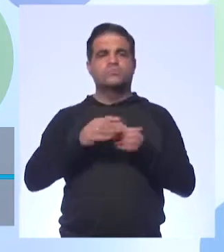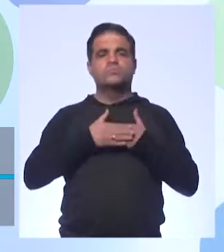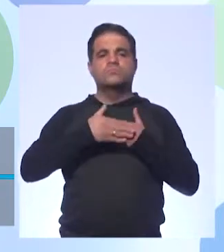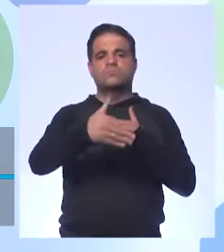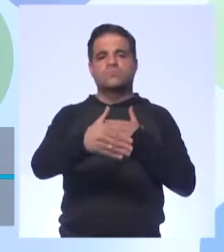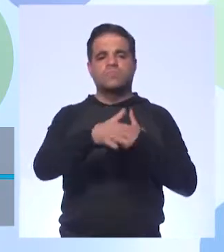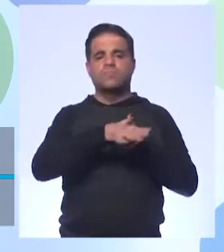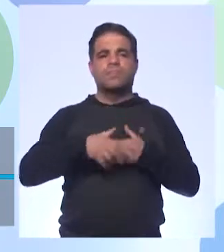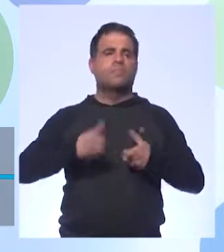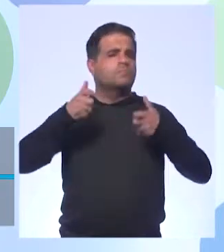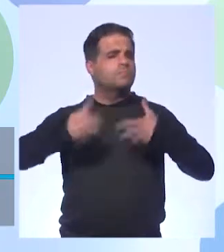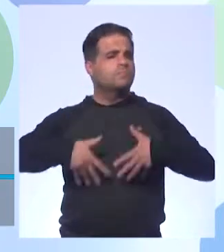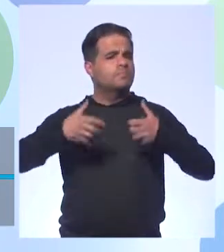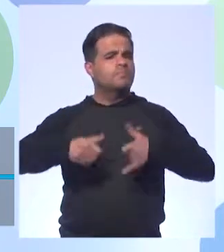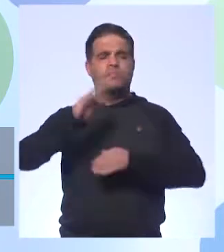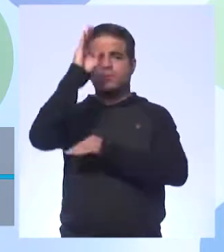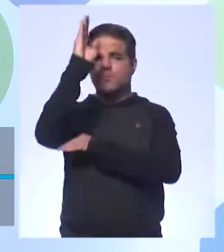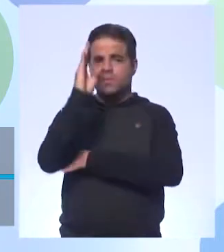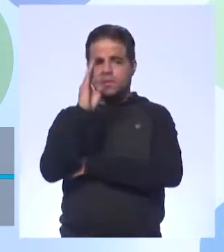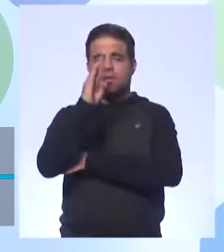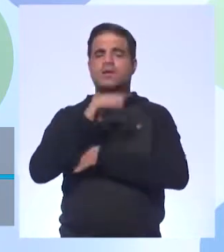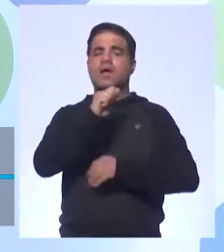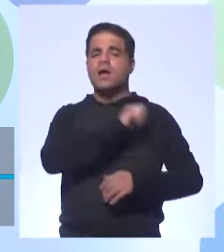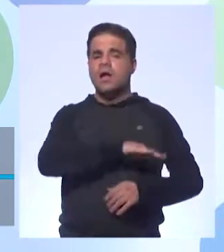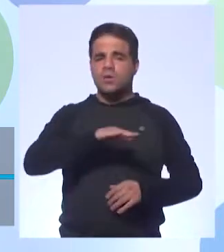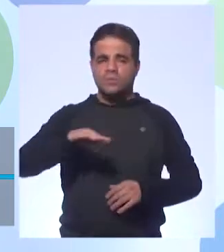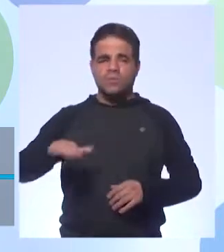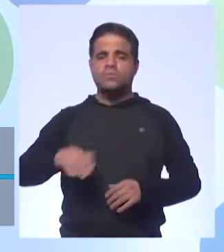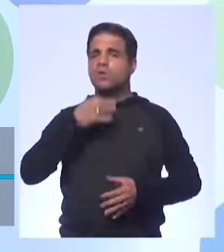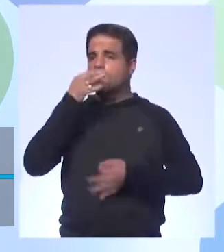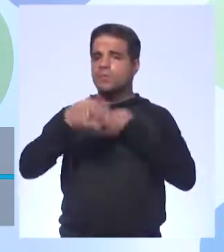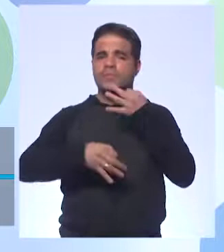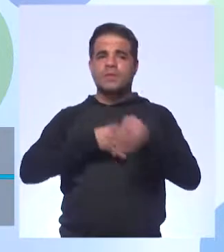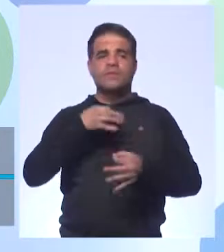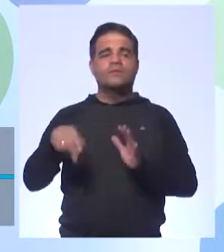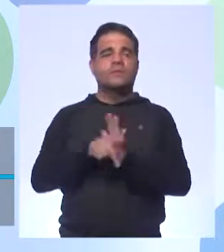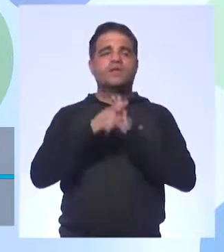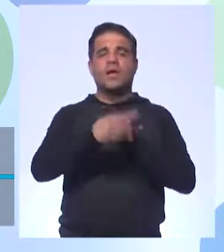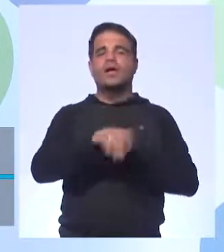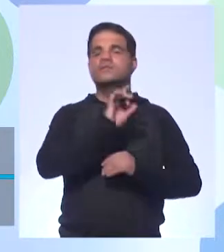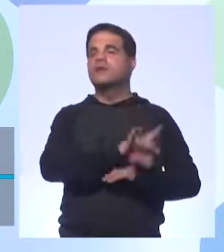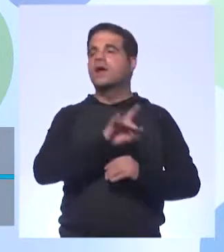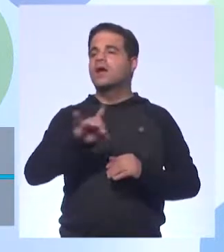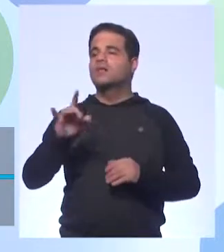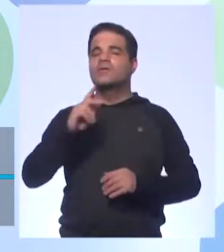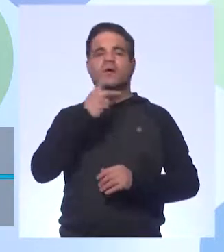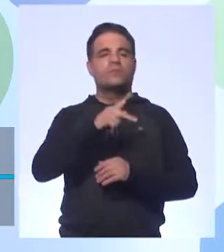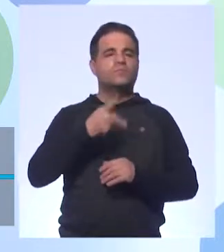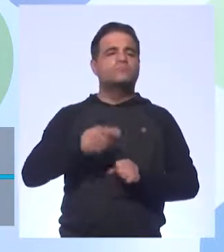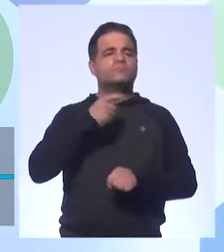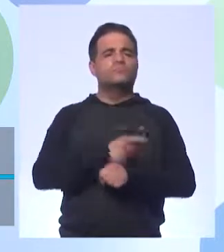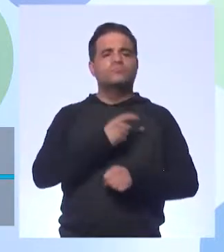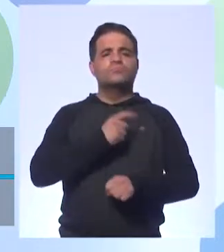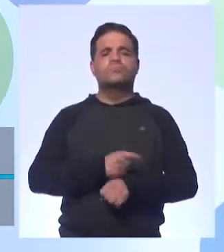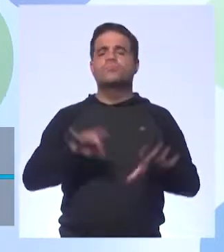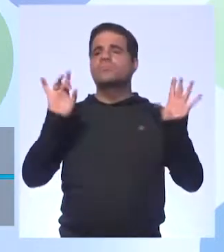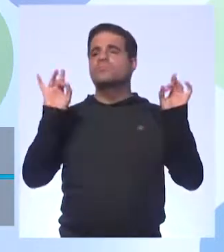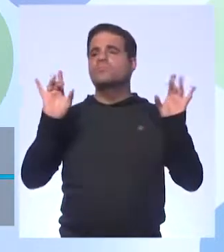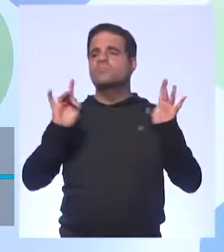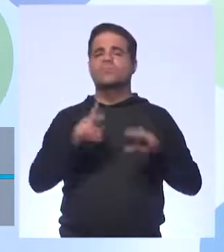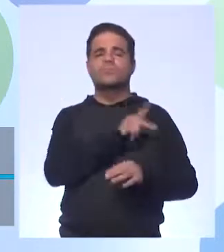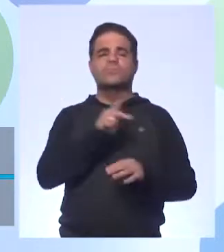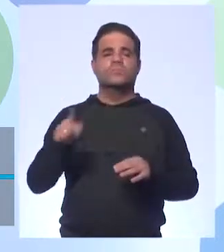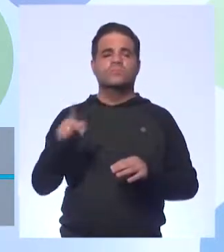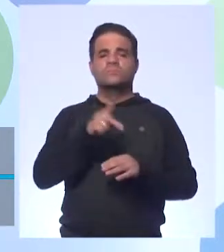outras descrições, madeira, cálcio, os alunos estão comentando, propriedade específica de cada um com a sua dureza específica, o professor